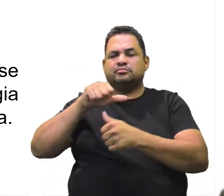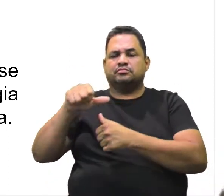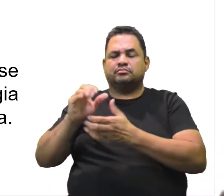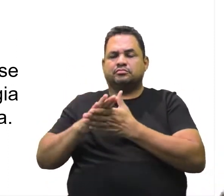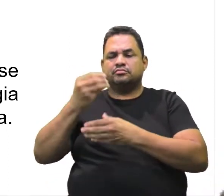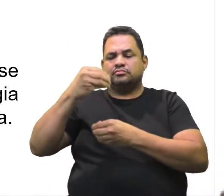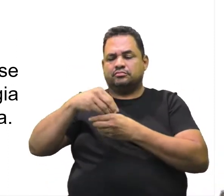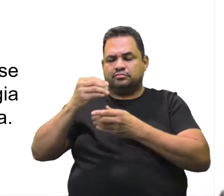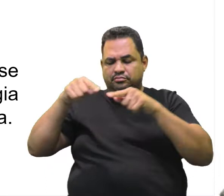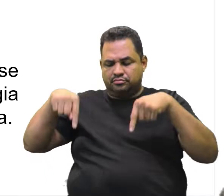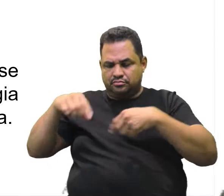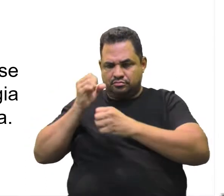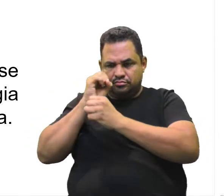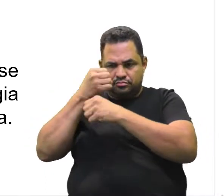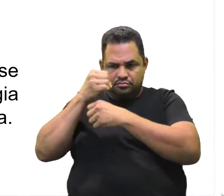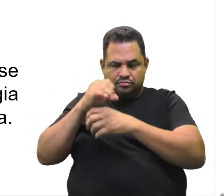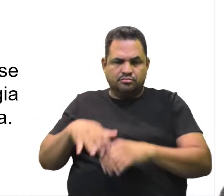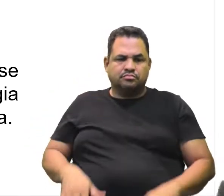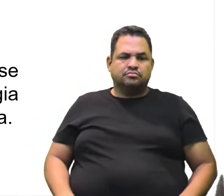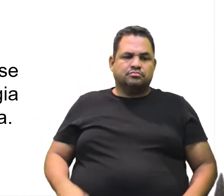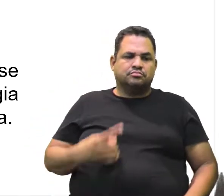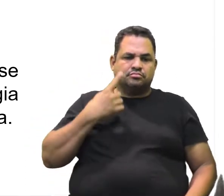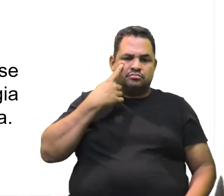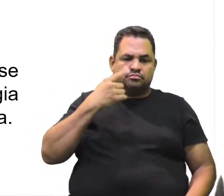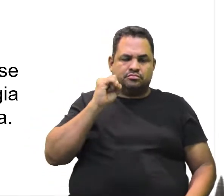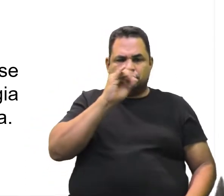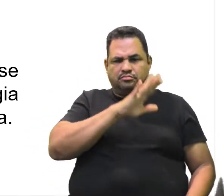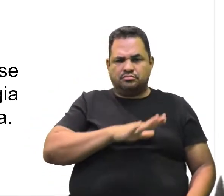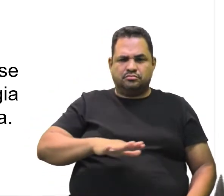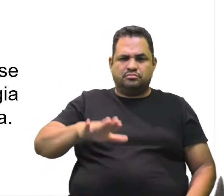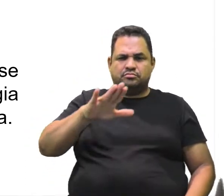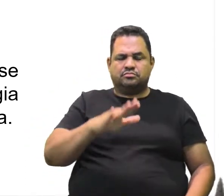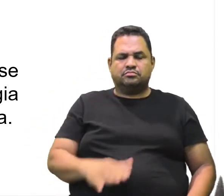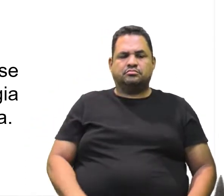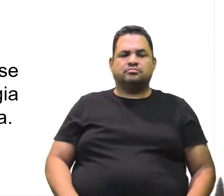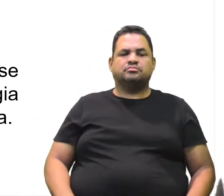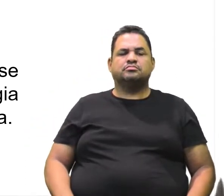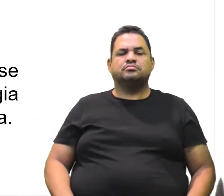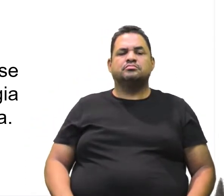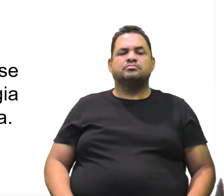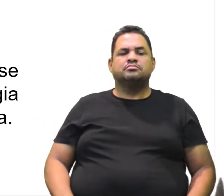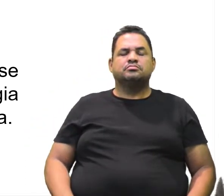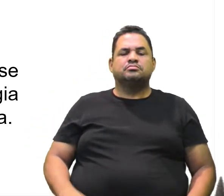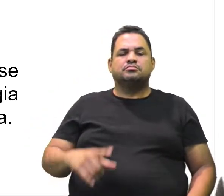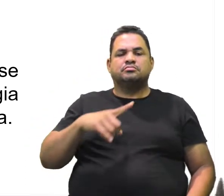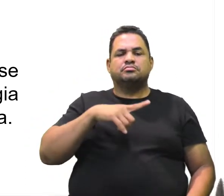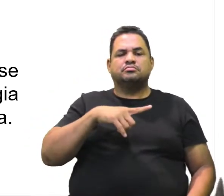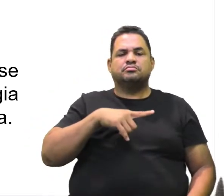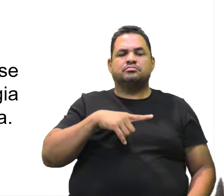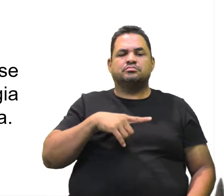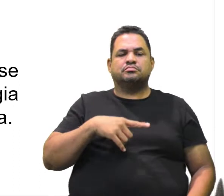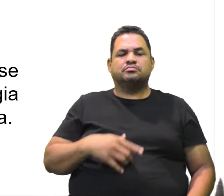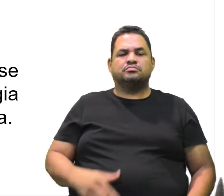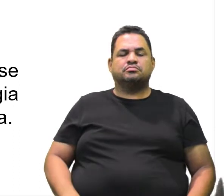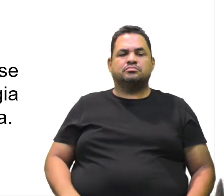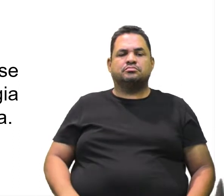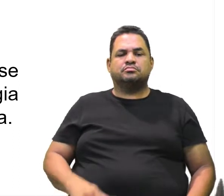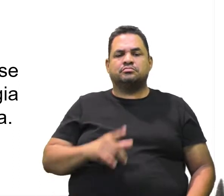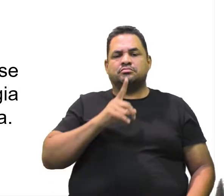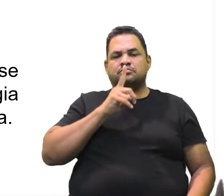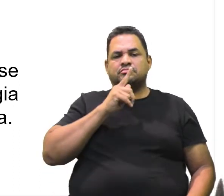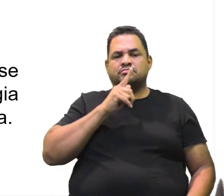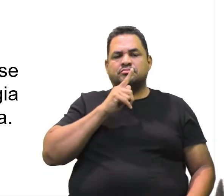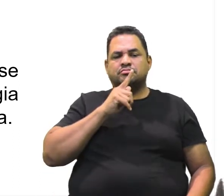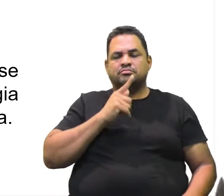em um laboratório. Então, observe essas figuras, meu caro. Nós temos aqui à esquerda a água na